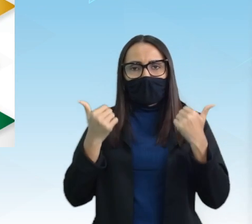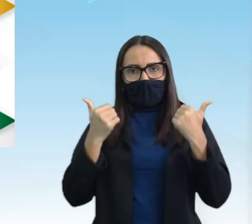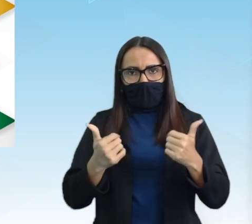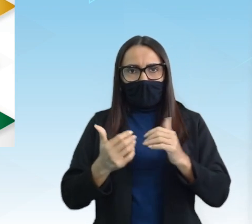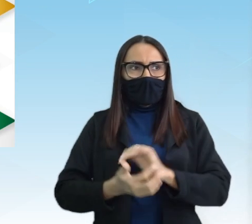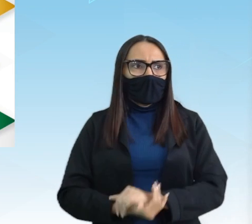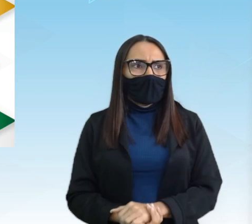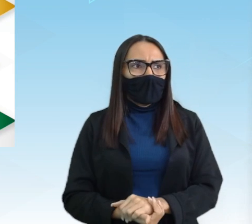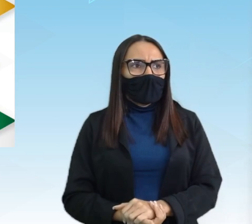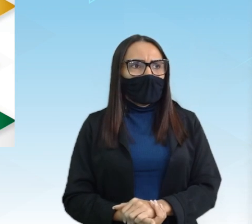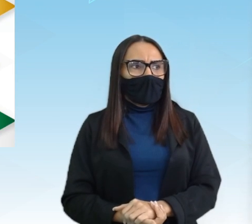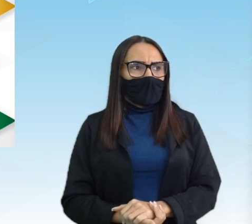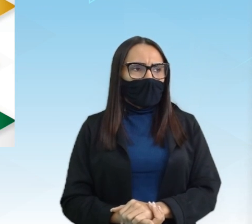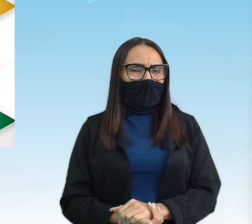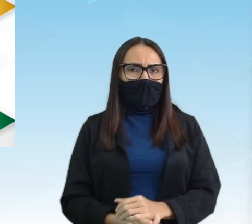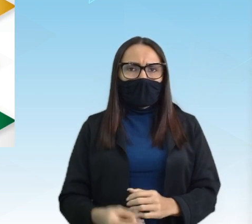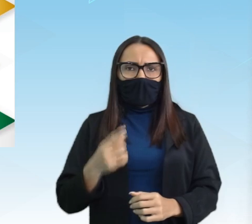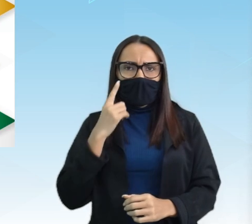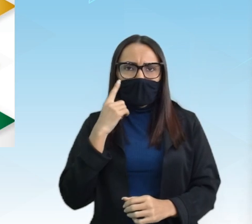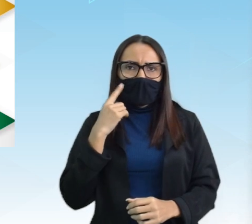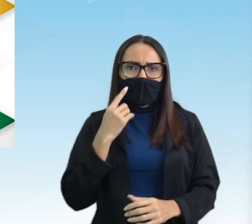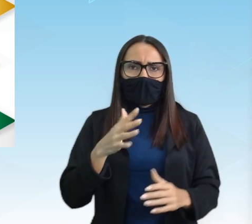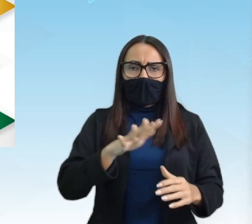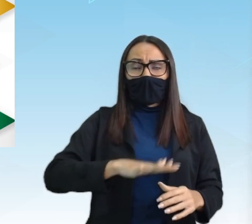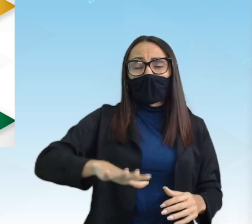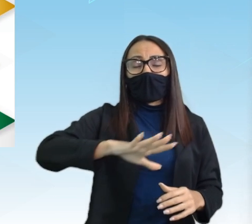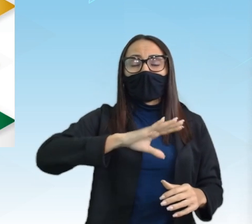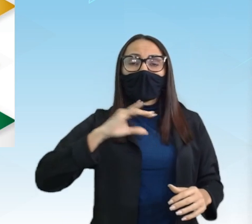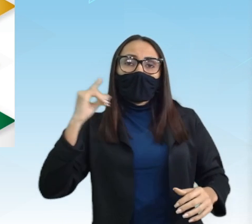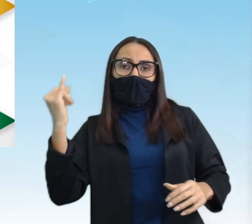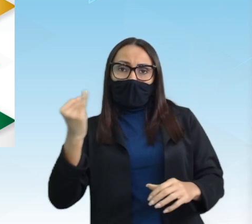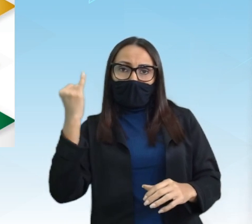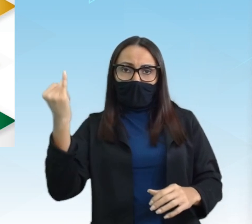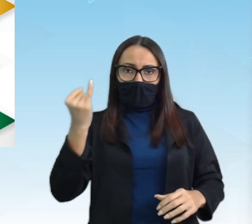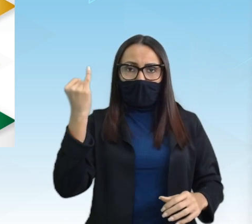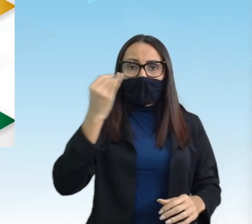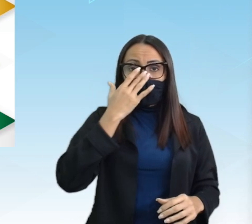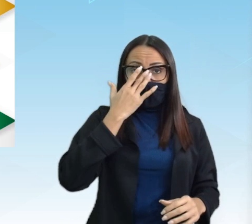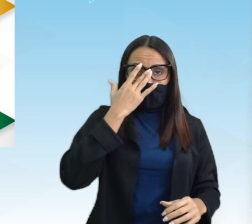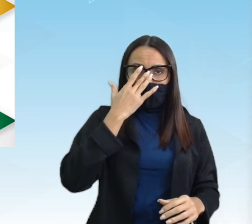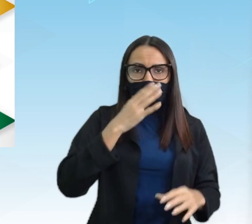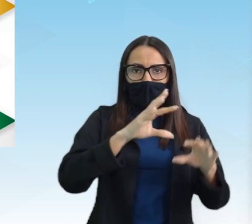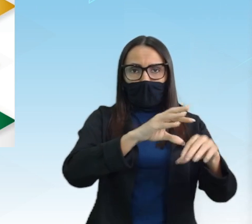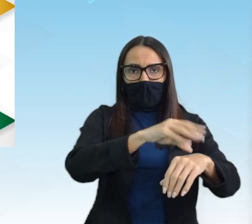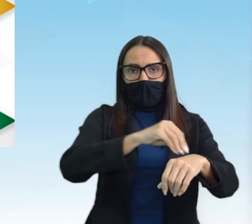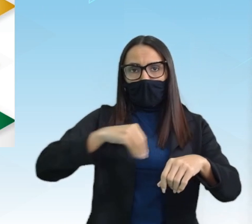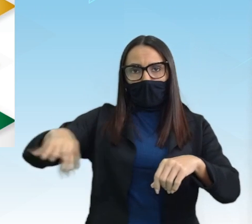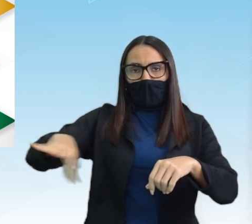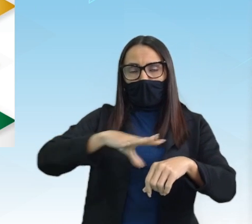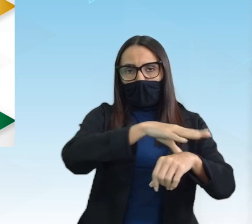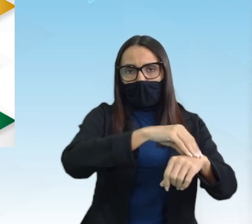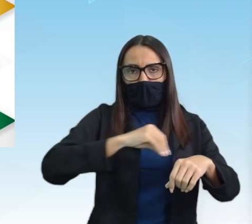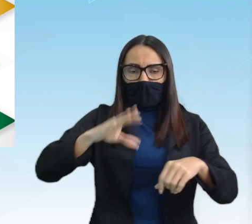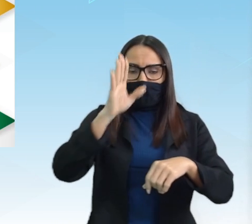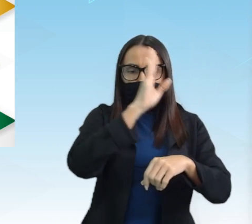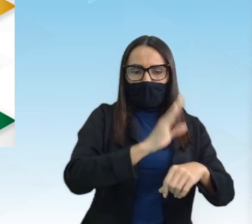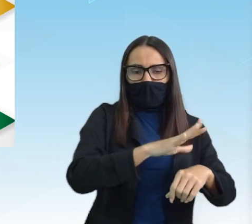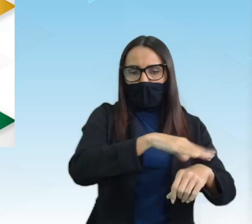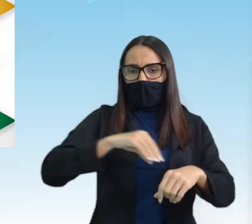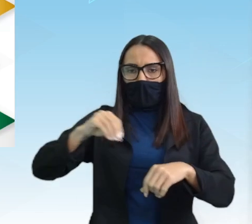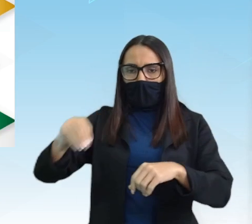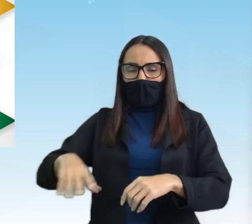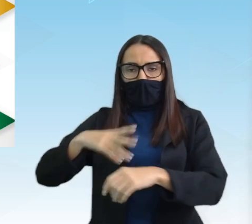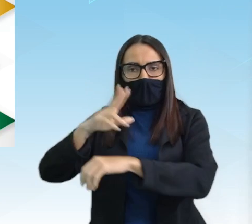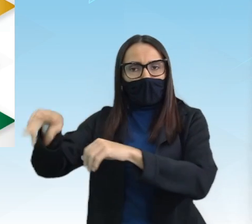bom? A pecuária ainda exerce uma grande relevância. O que é isso? Grandes exportações brasileiras, além de abastecer o nosso